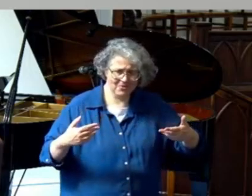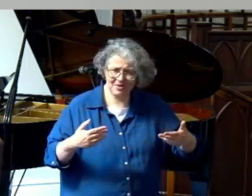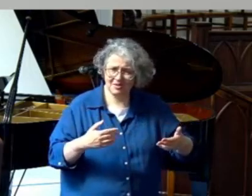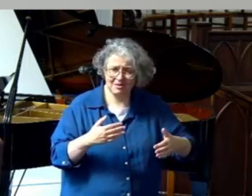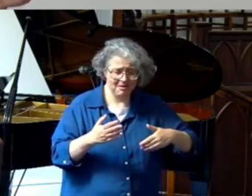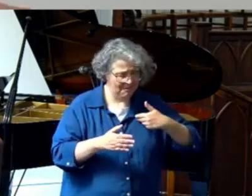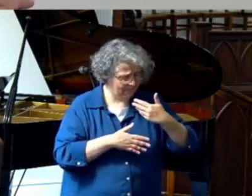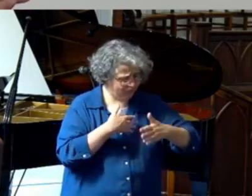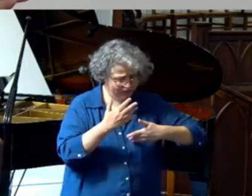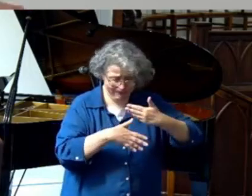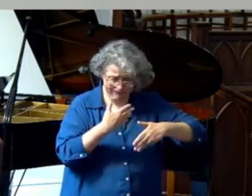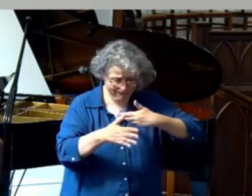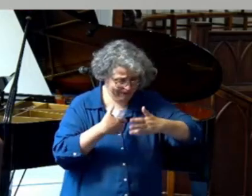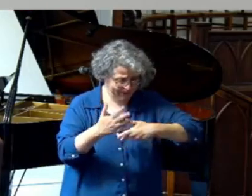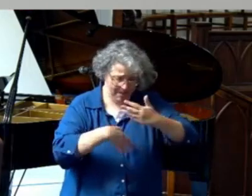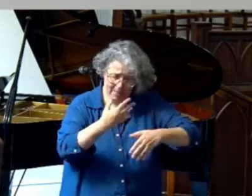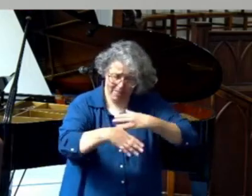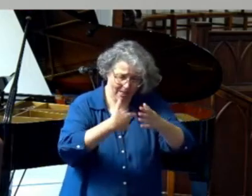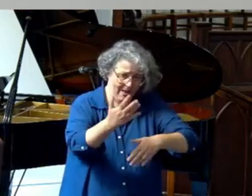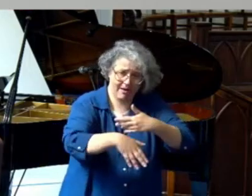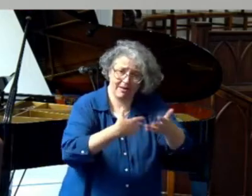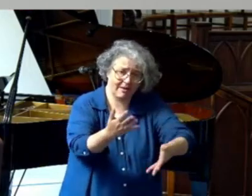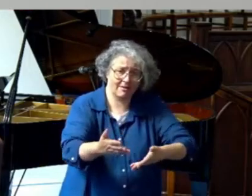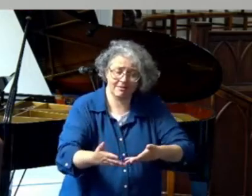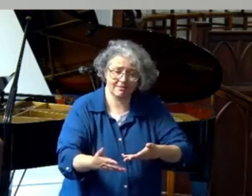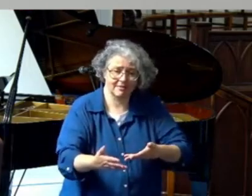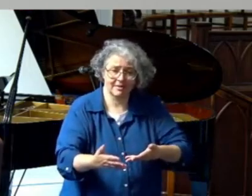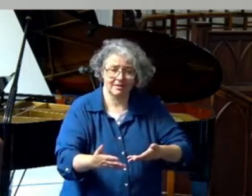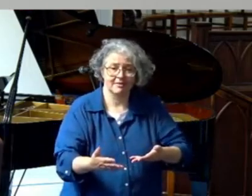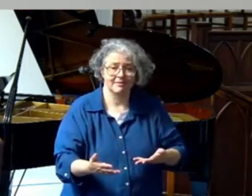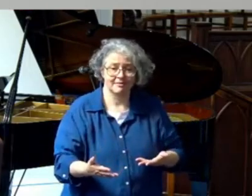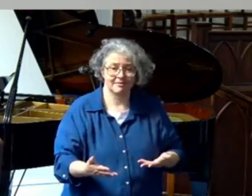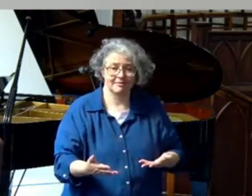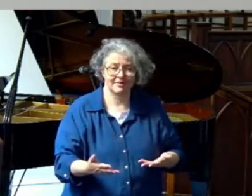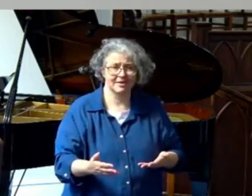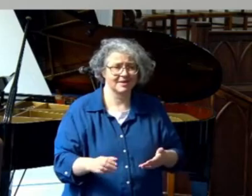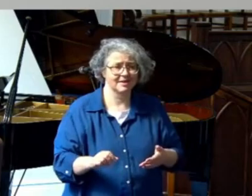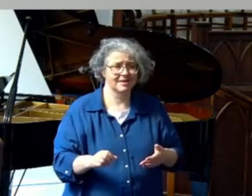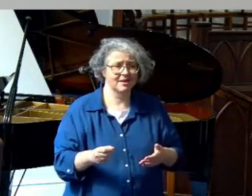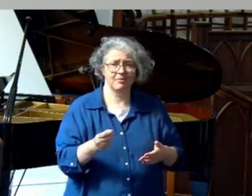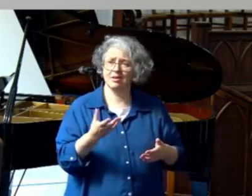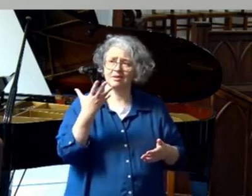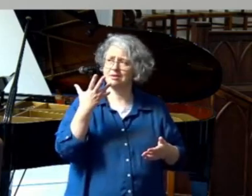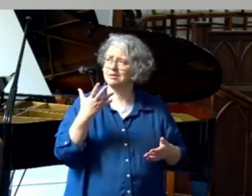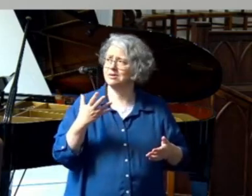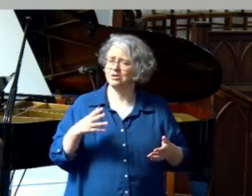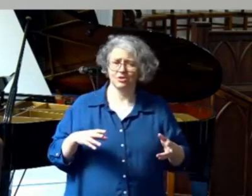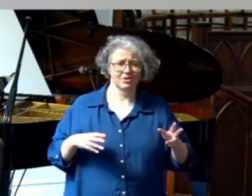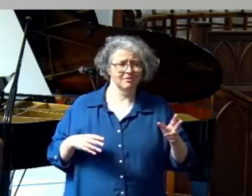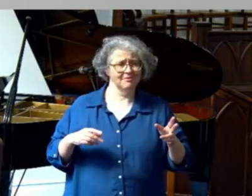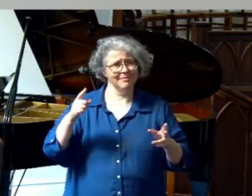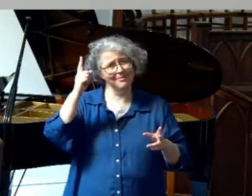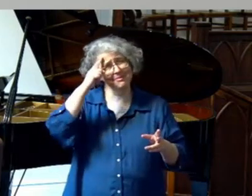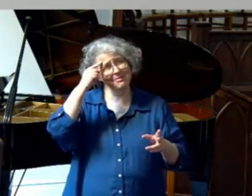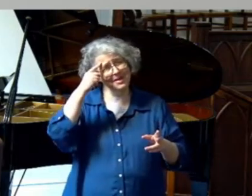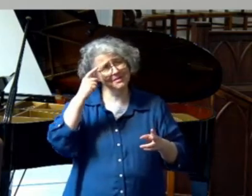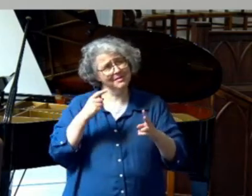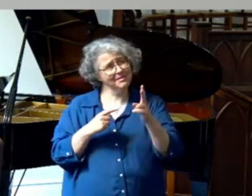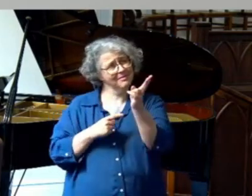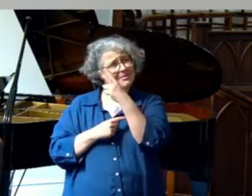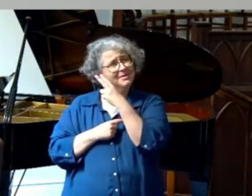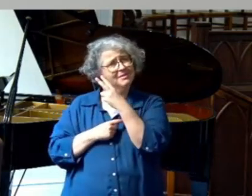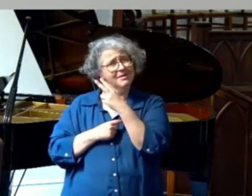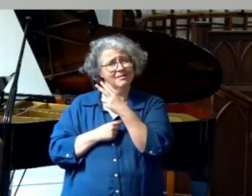nossa vida passa tão depressa e nós olhamos para trás e nos perguntamos: o que aconteceu? Os cabelos